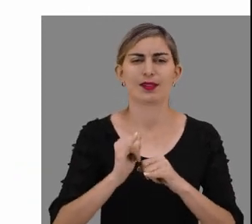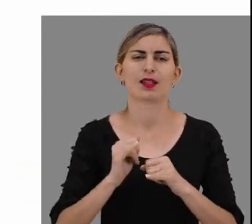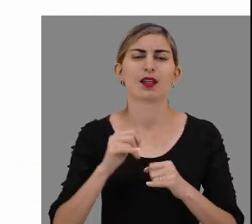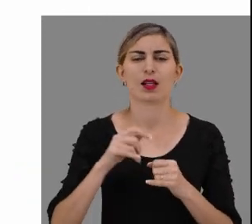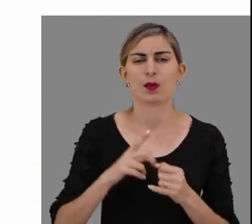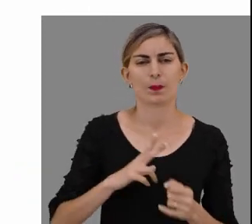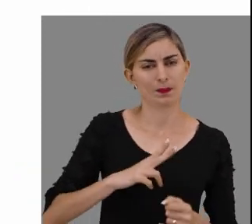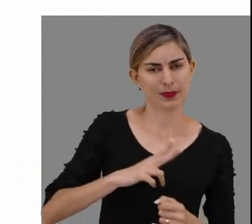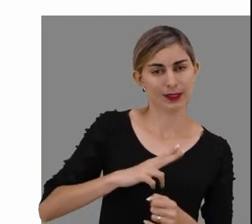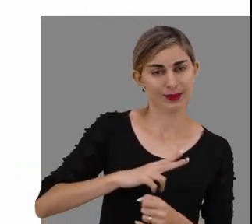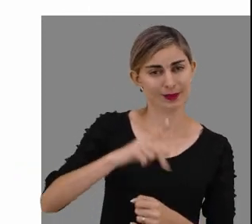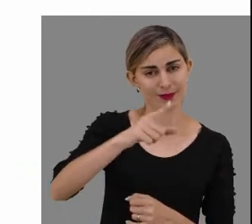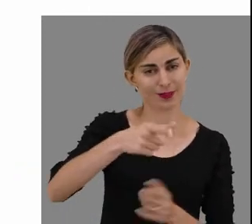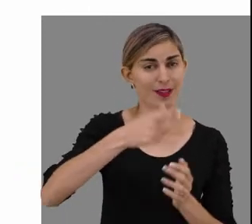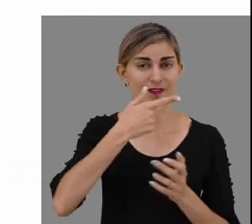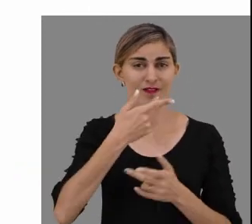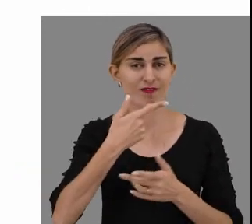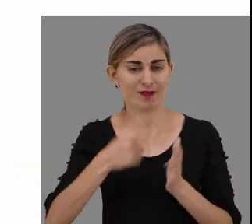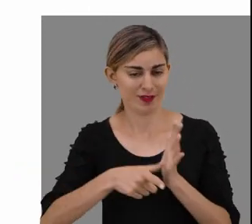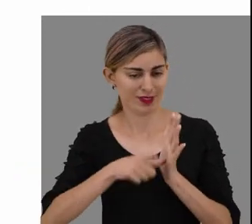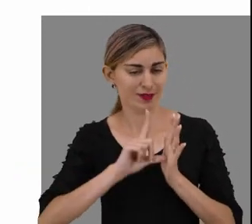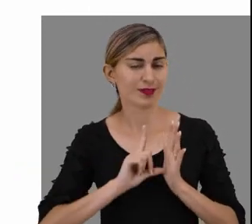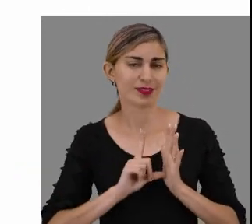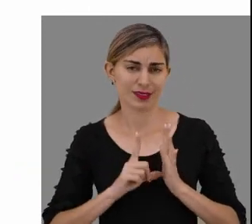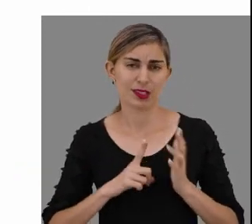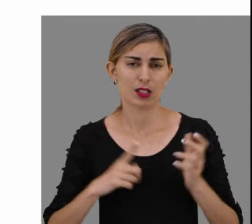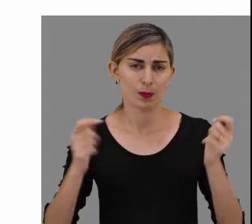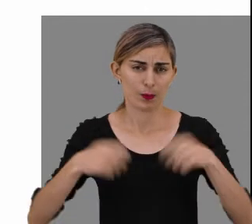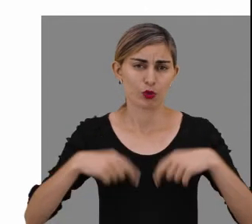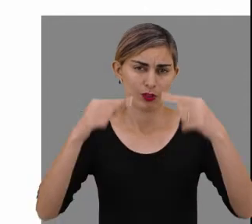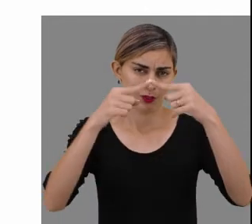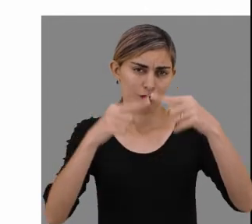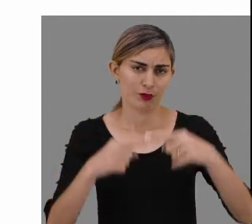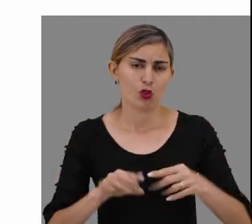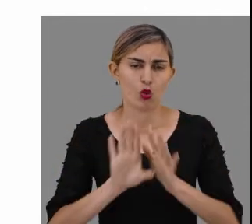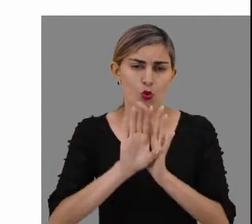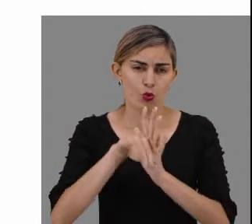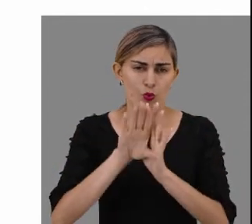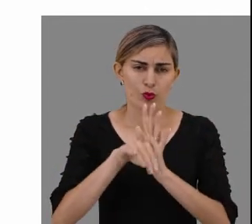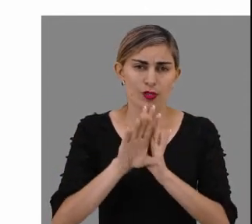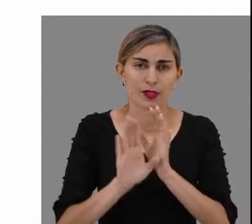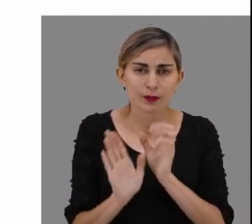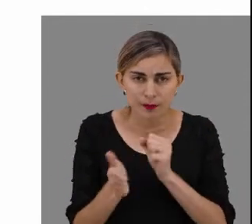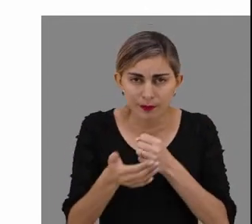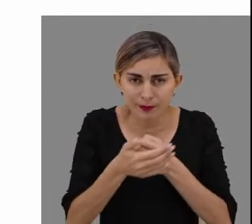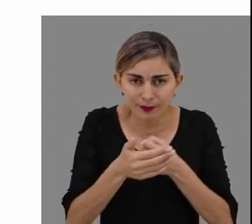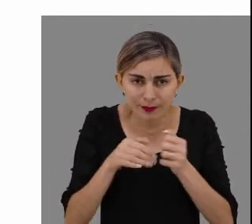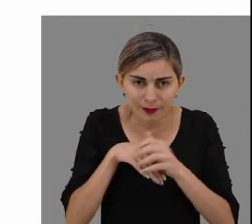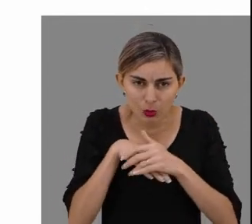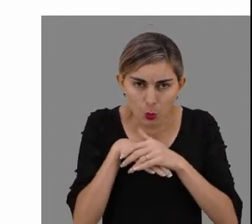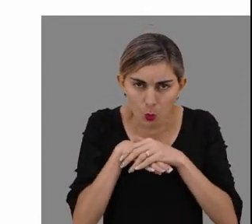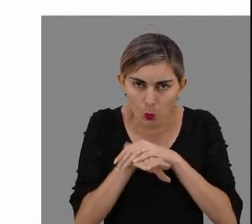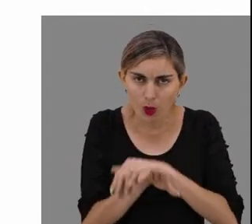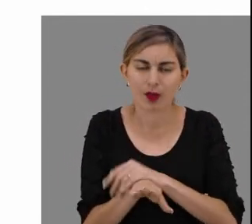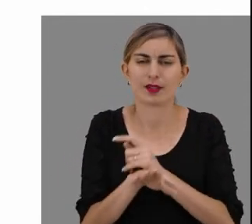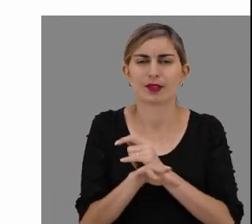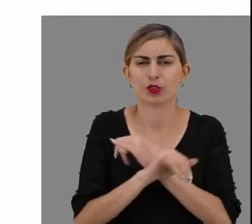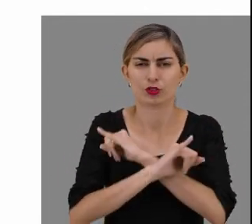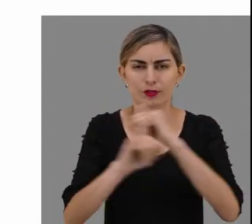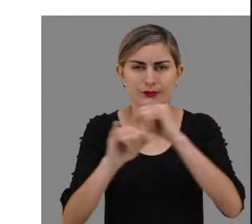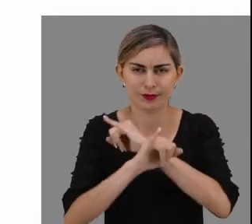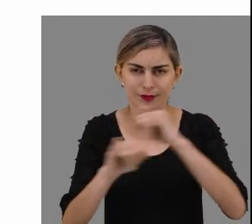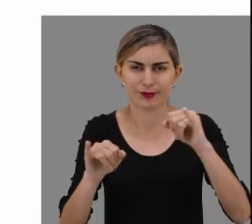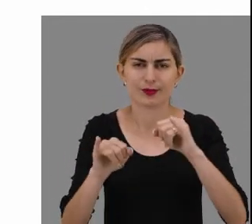acesso private. Como foi dito anteriormente, nós podemos aplicar o nosso conceito de encapsulamento por meio